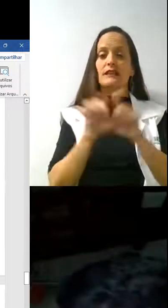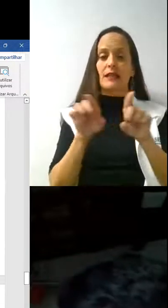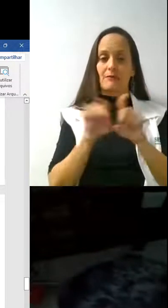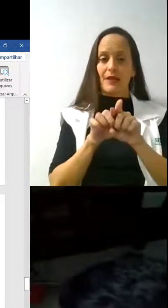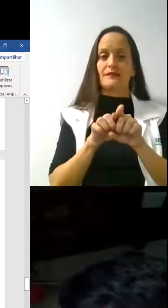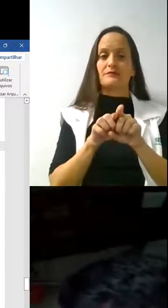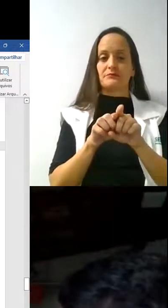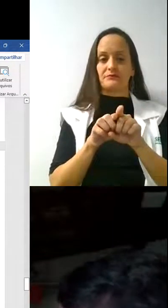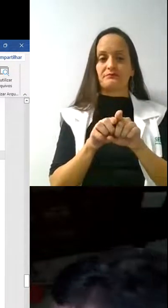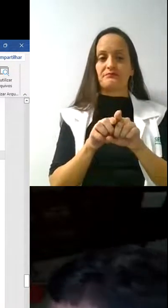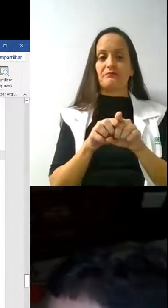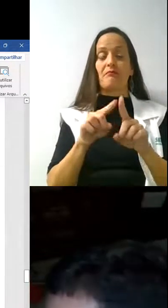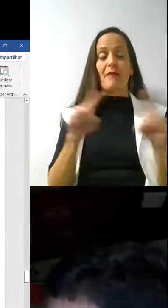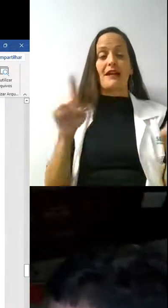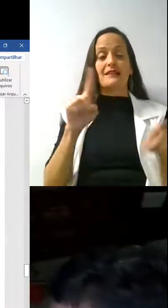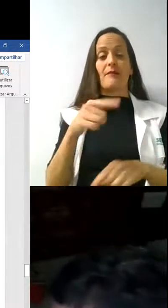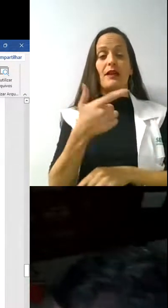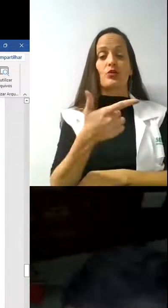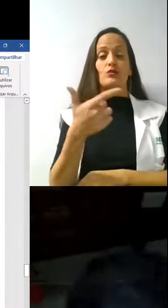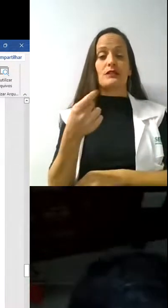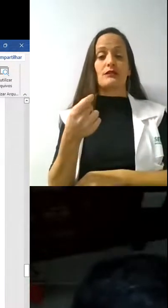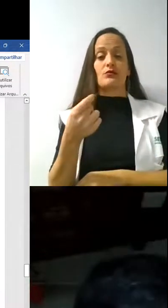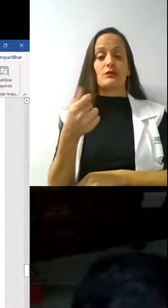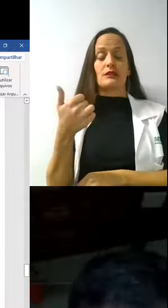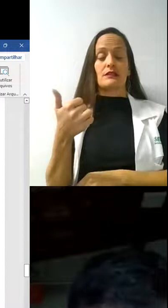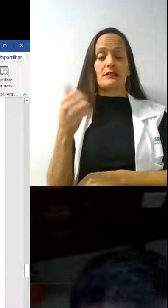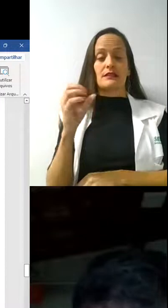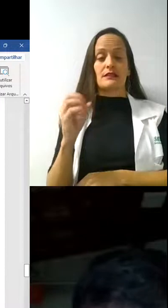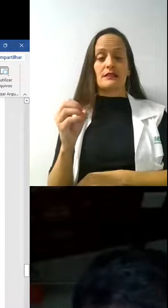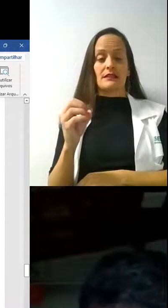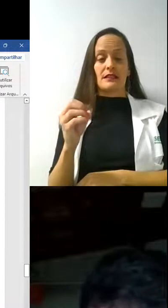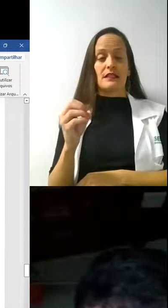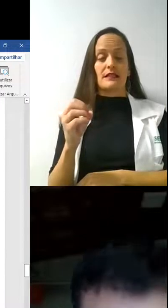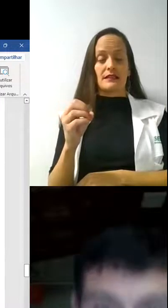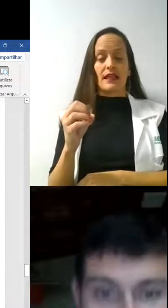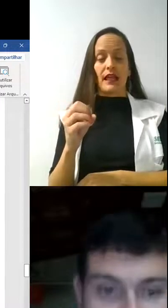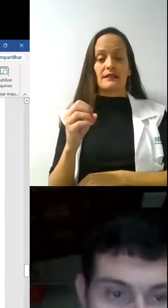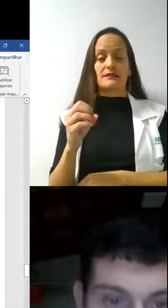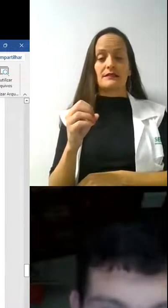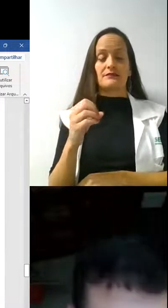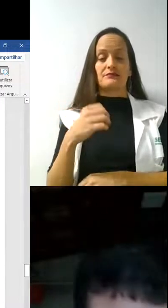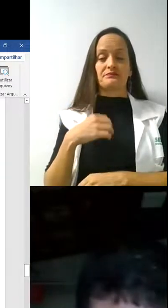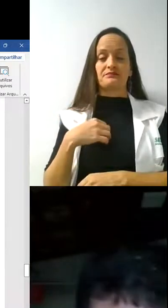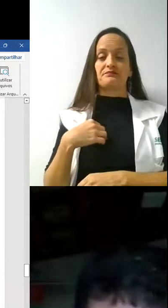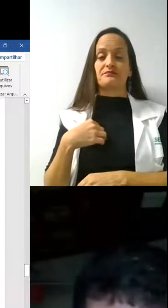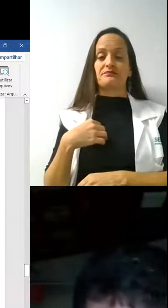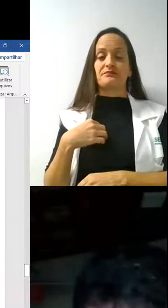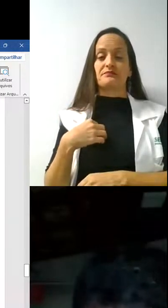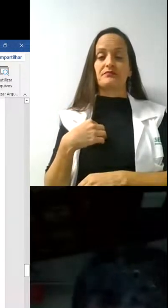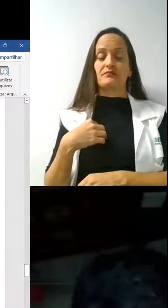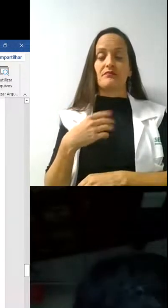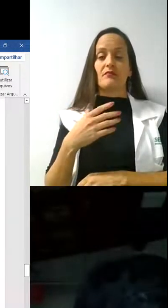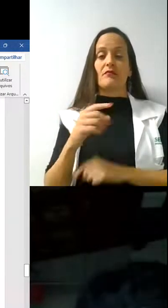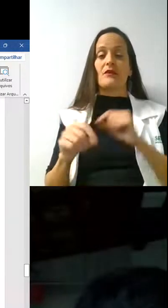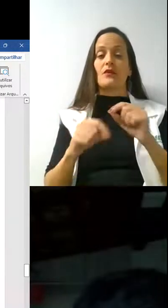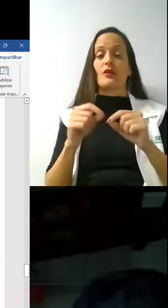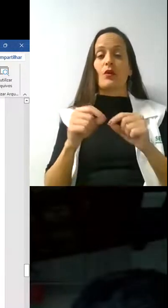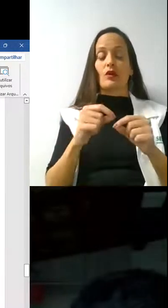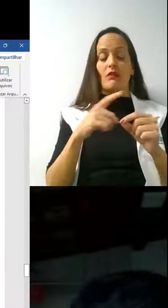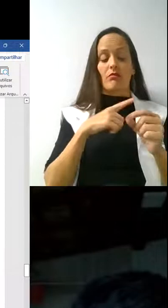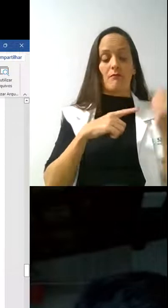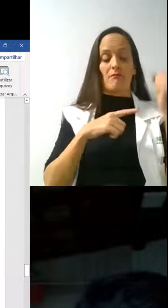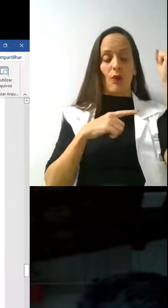210, né? Aqui, ó, no exercício fala, ó, os vão básicos entre os postes 1 ao 7, no caso,